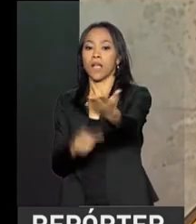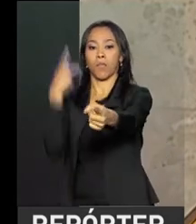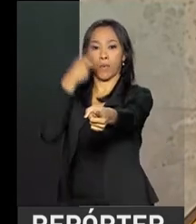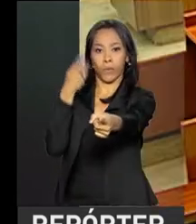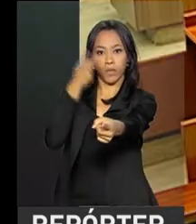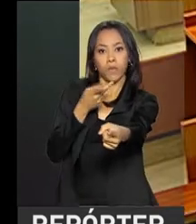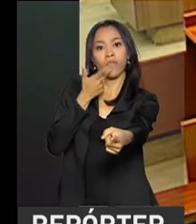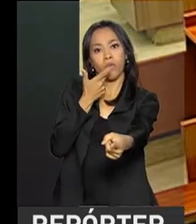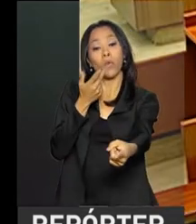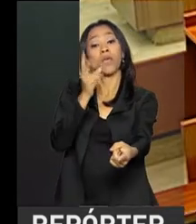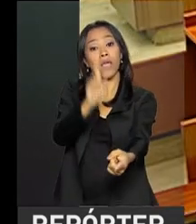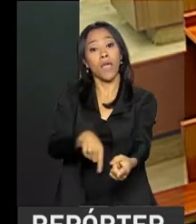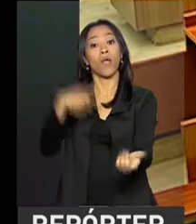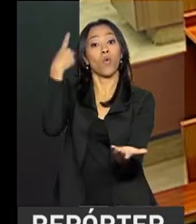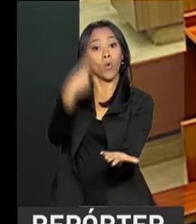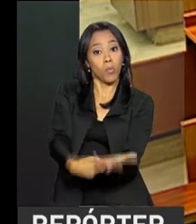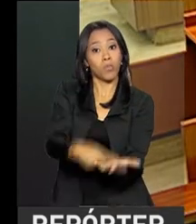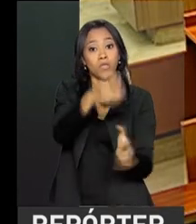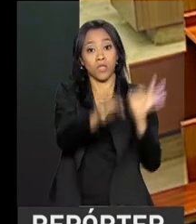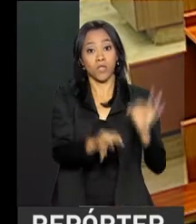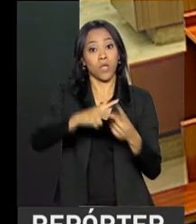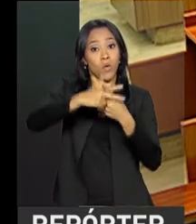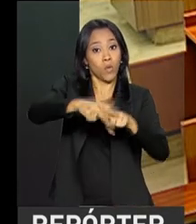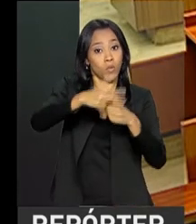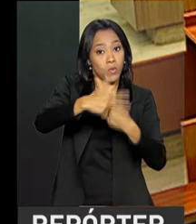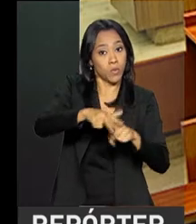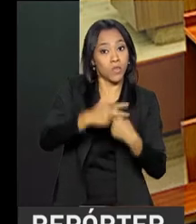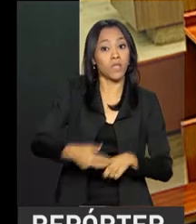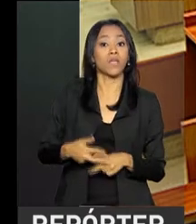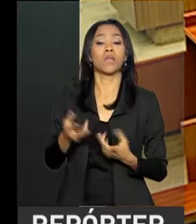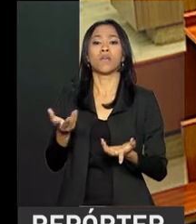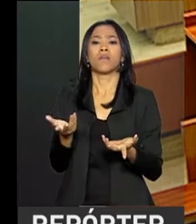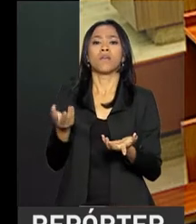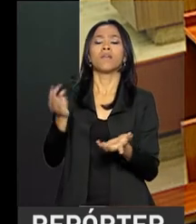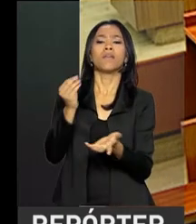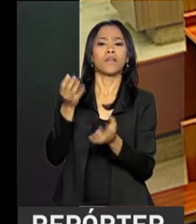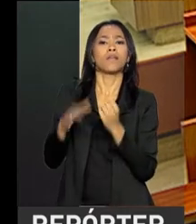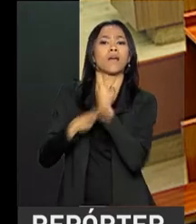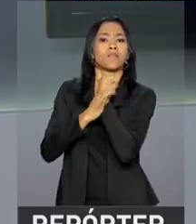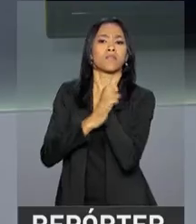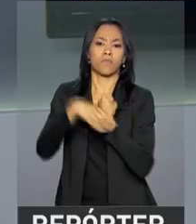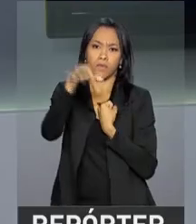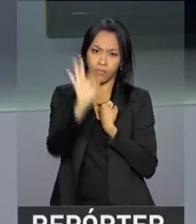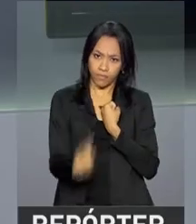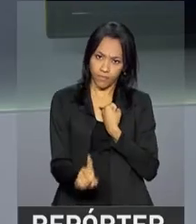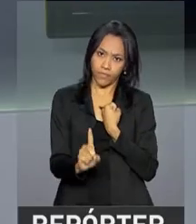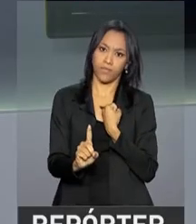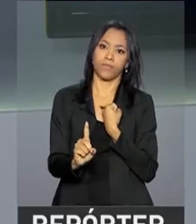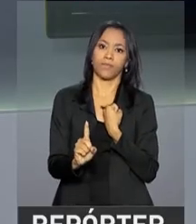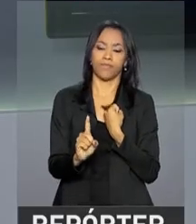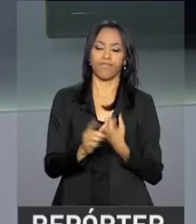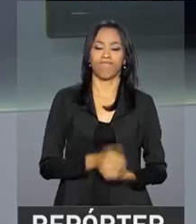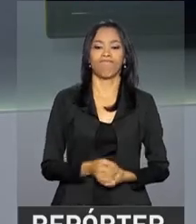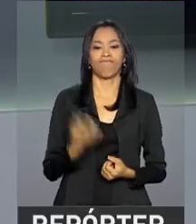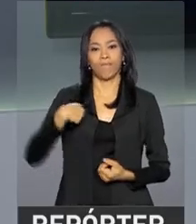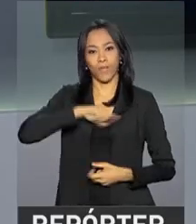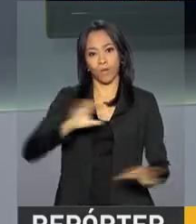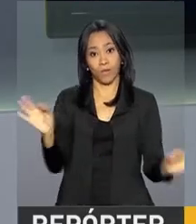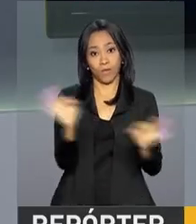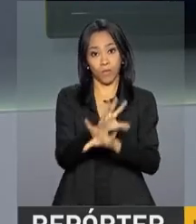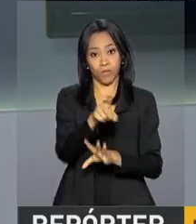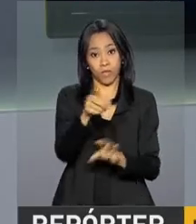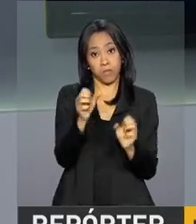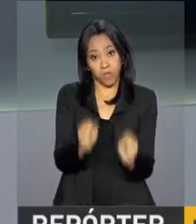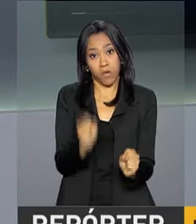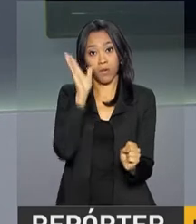dever da justiça corrigir erros reparar injustiças e garantir direitos nós ficamos por aqui você